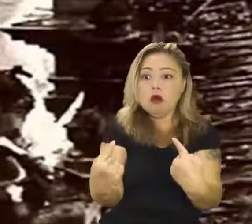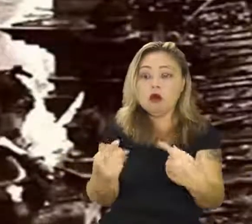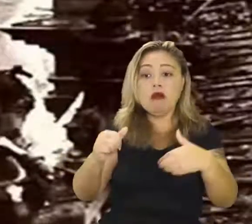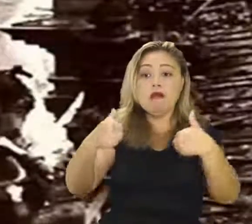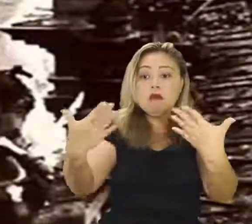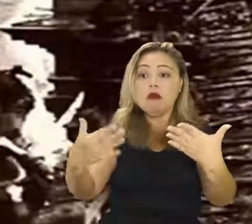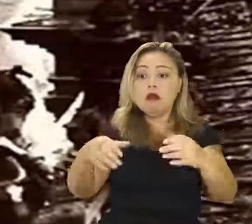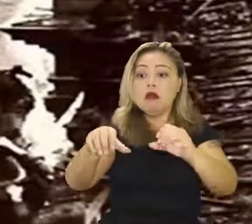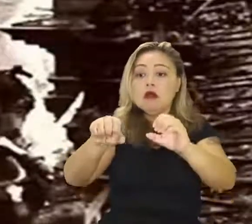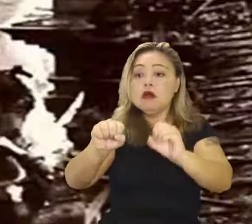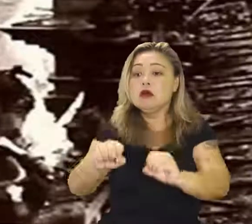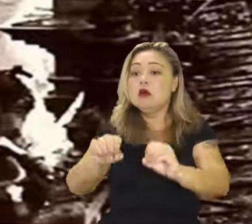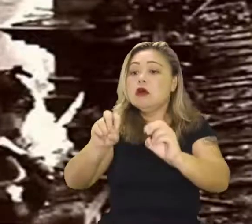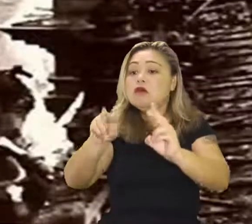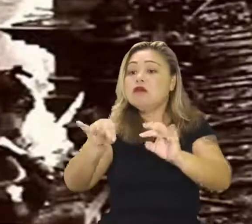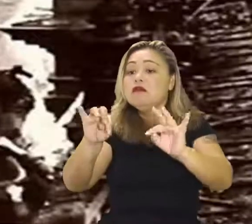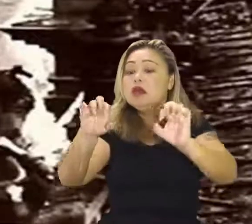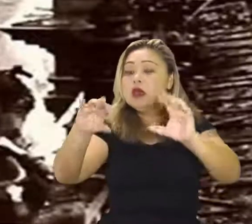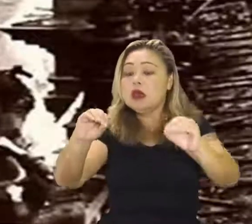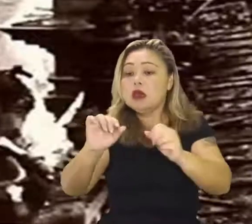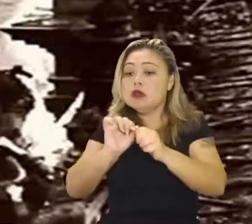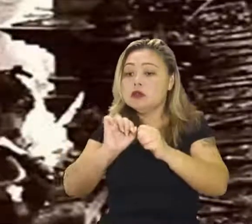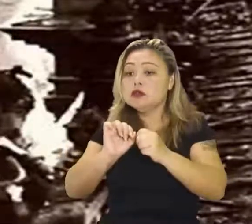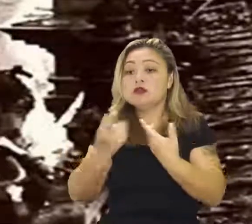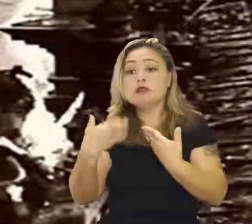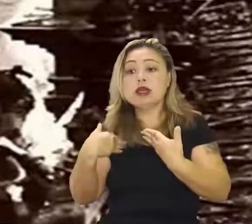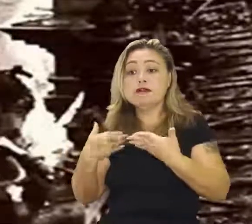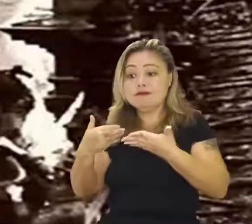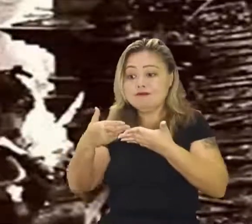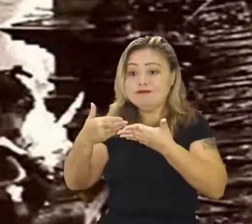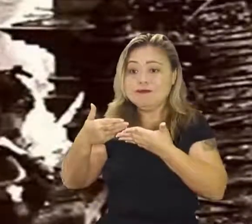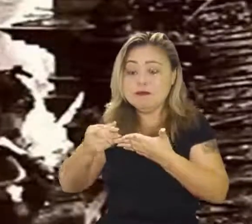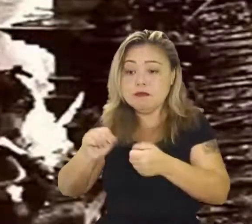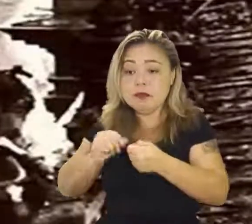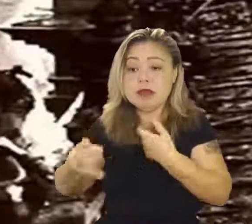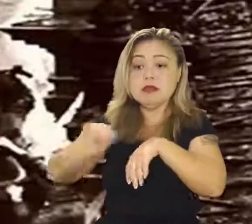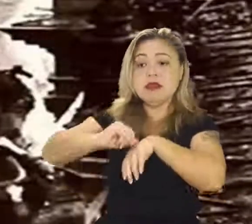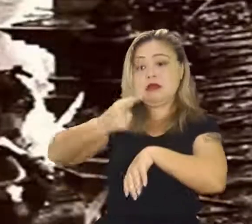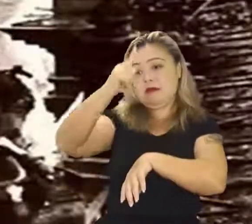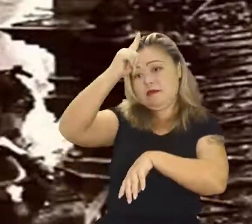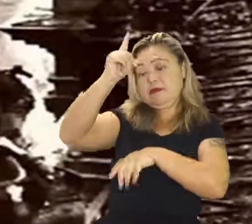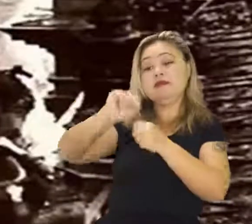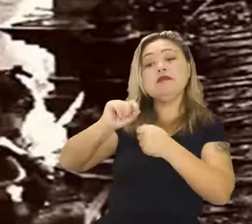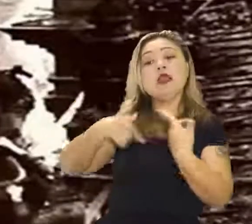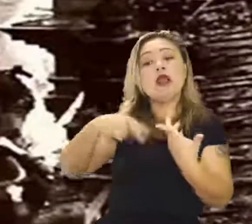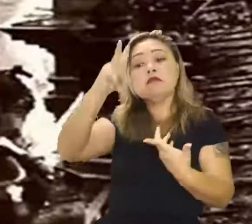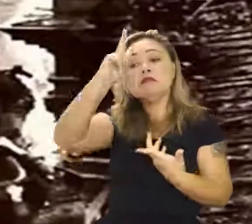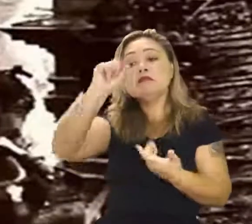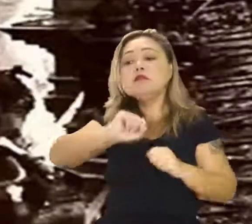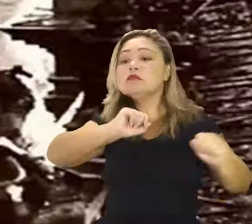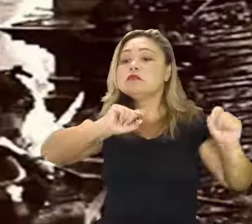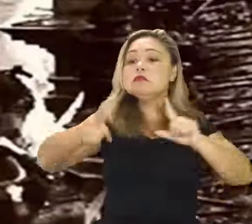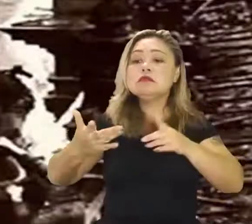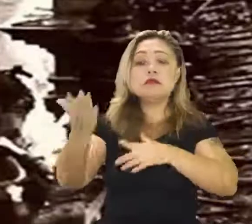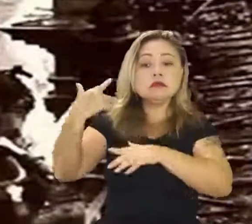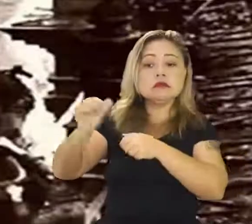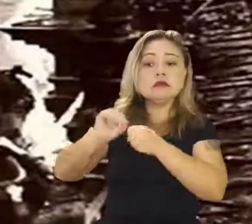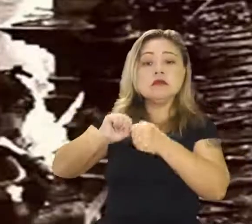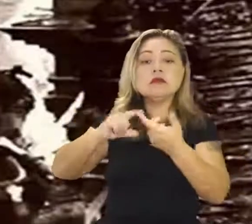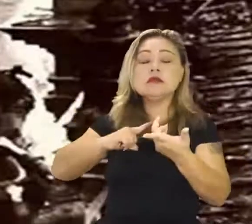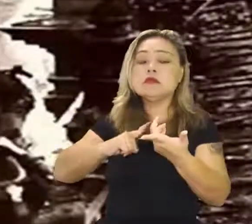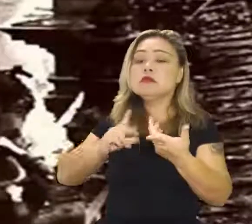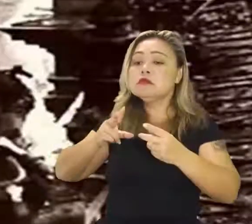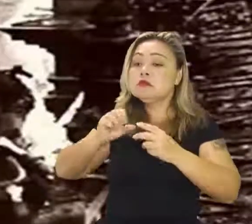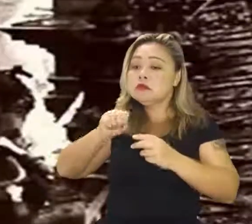na porta de Berlim. Lembrando para vocês, é por isso que nós vimos no slide anterior, os soviéticos eles